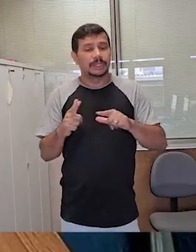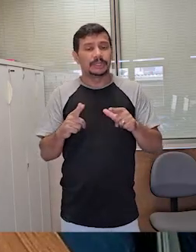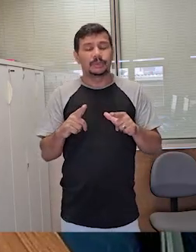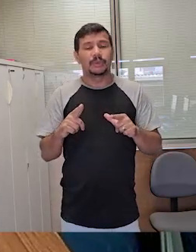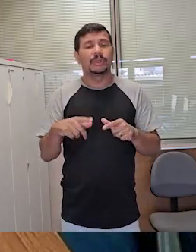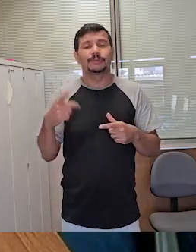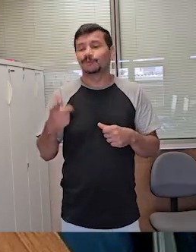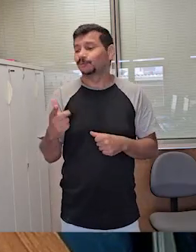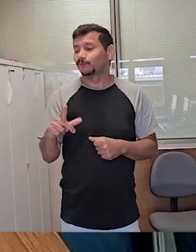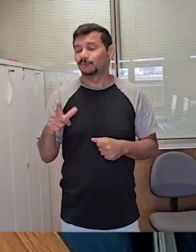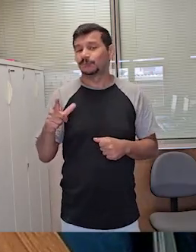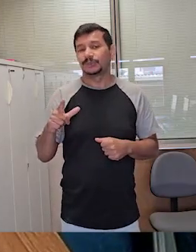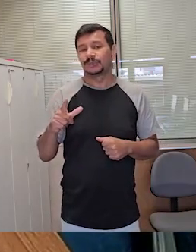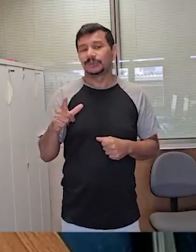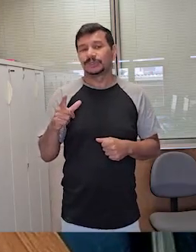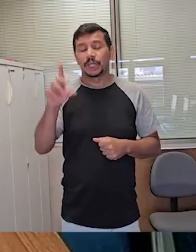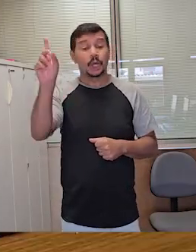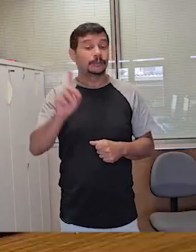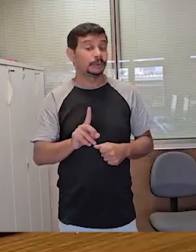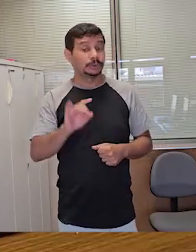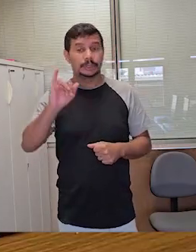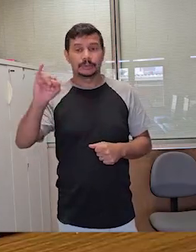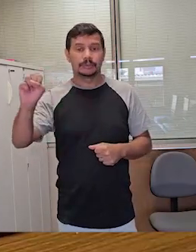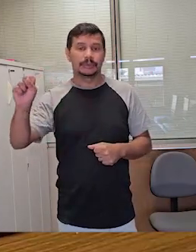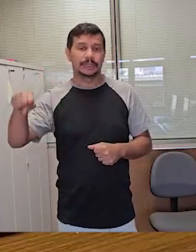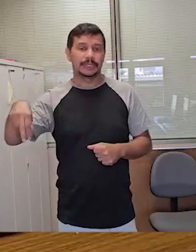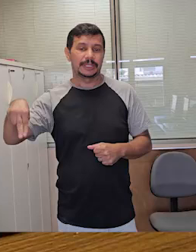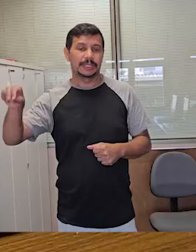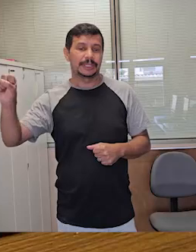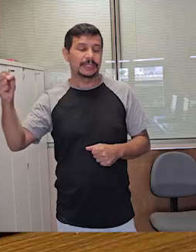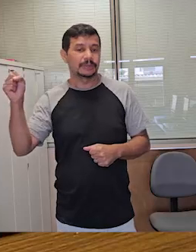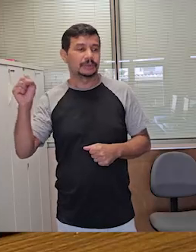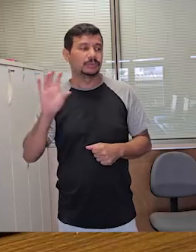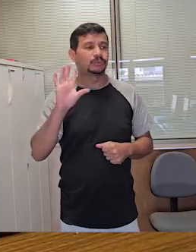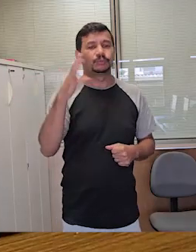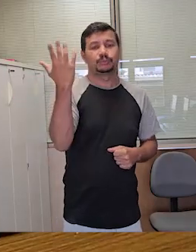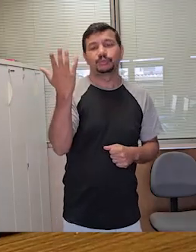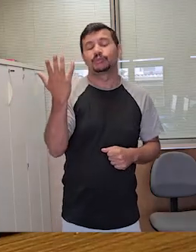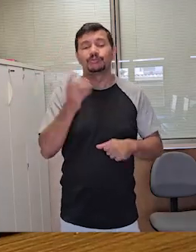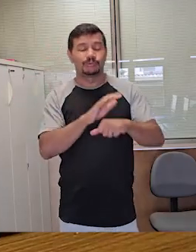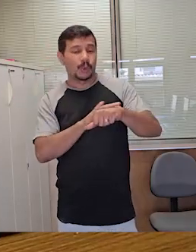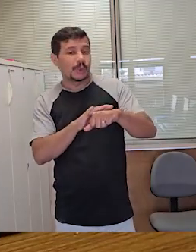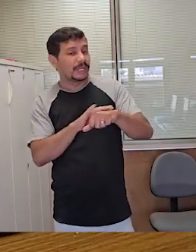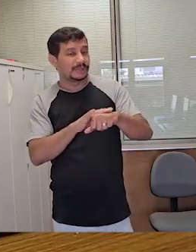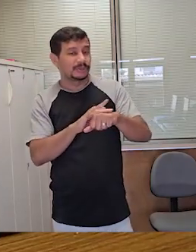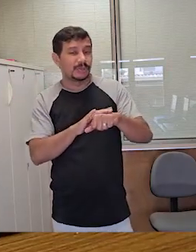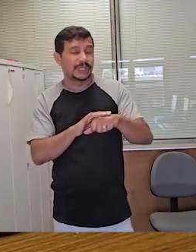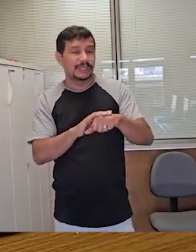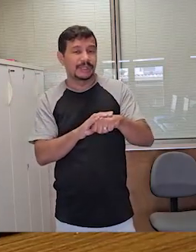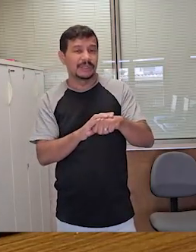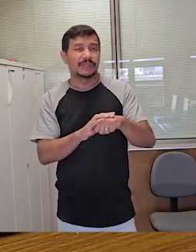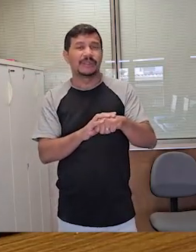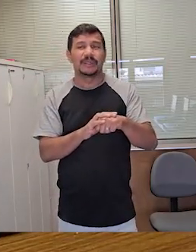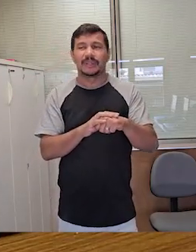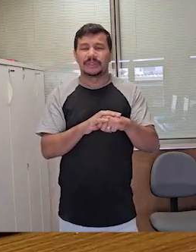estão cobertos pela Previdência Social. Então, quando acontece um acidente ou ele fica doente e tem